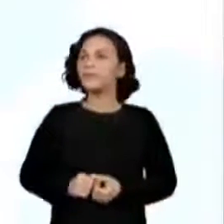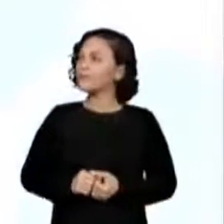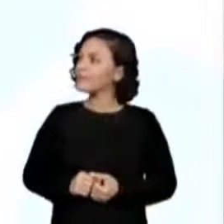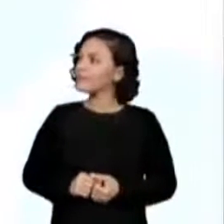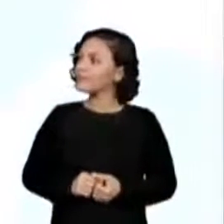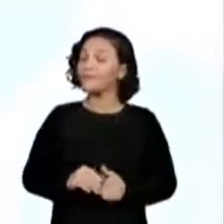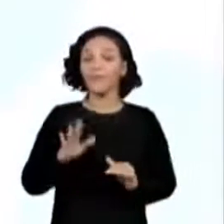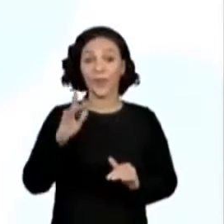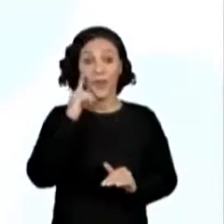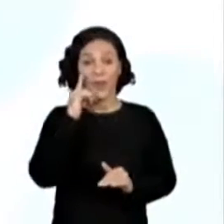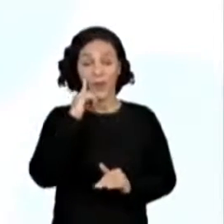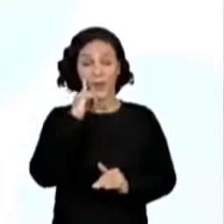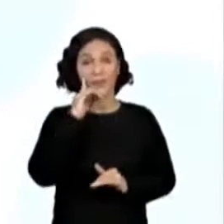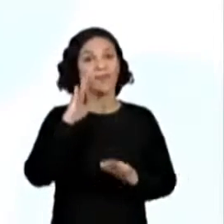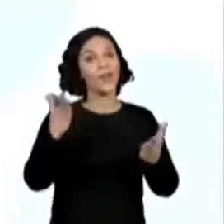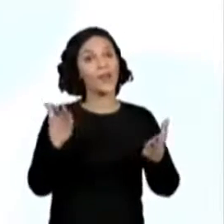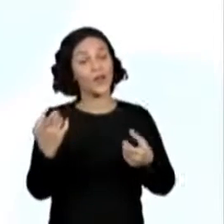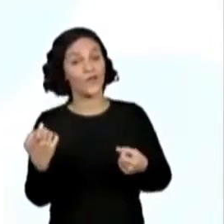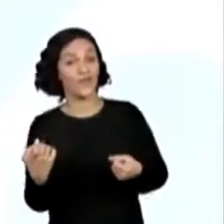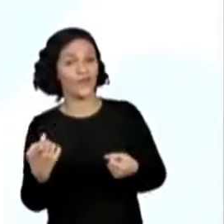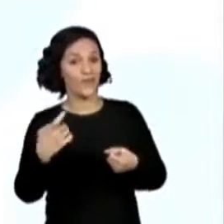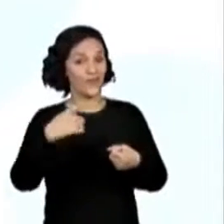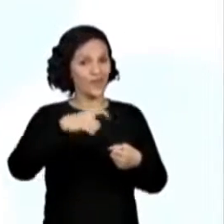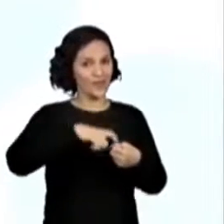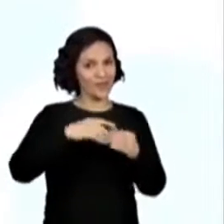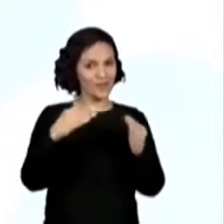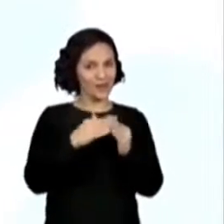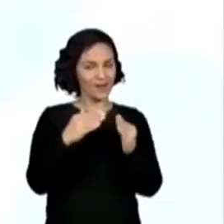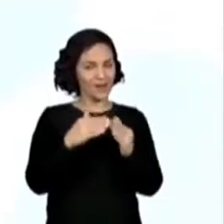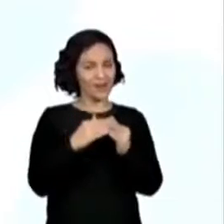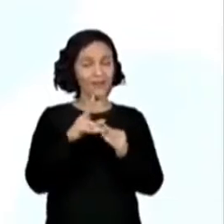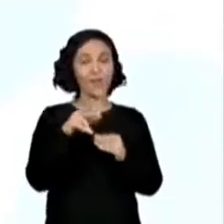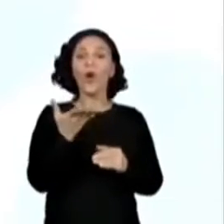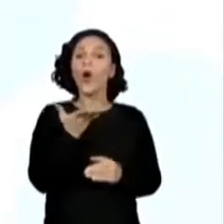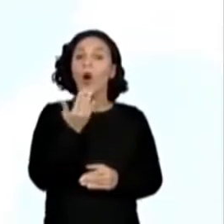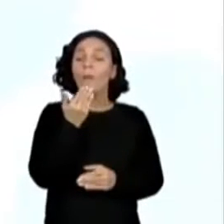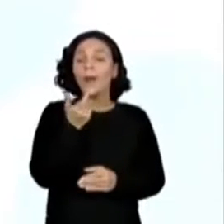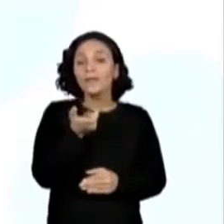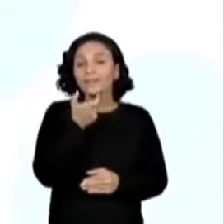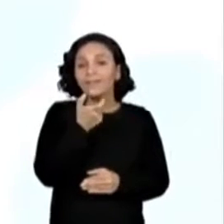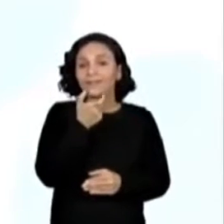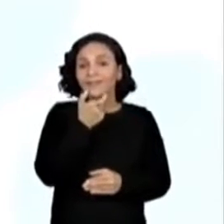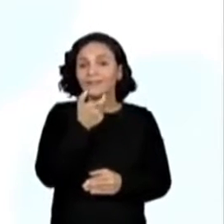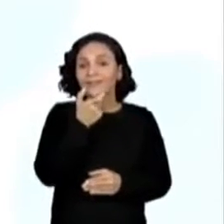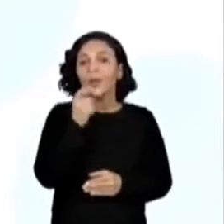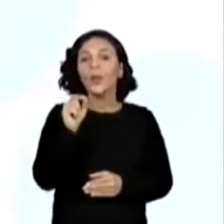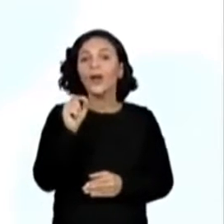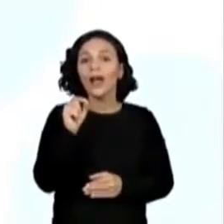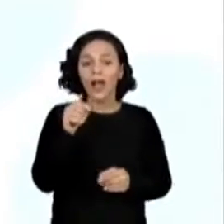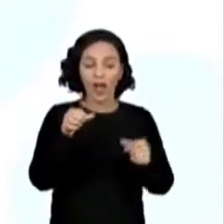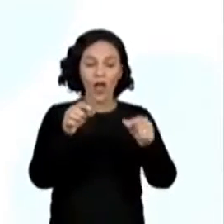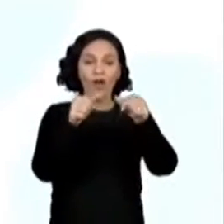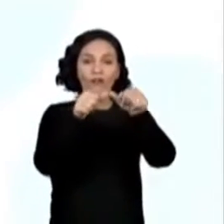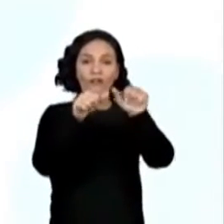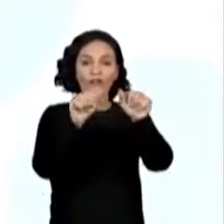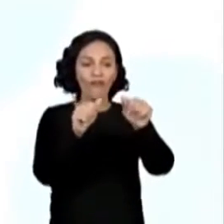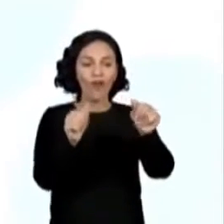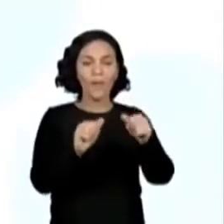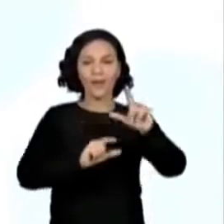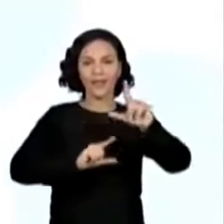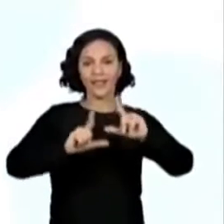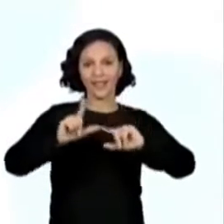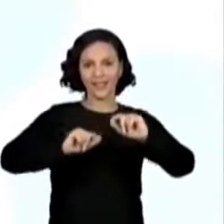voltar para casa, né, eles foram comer os biscoitos em formato de estrela